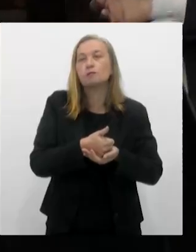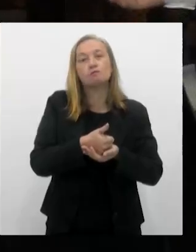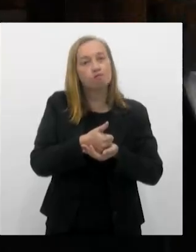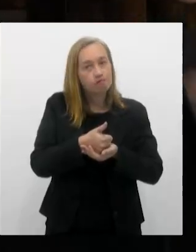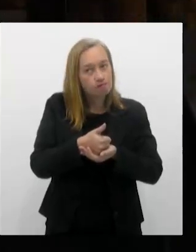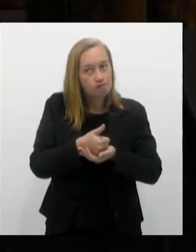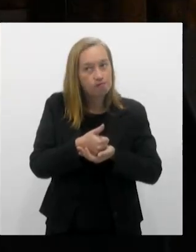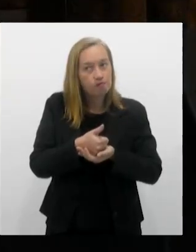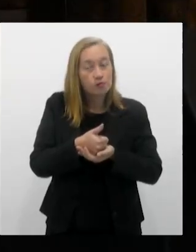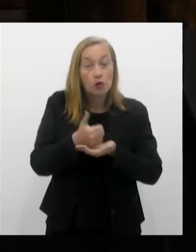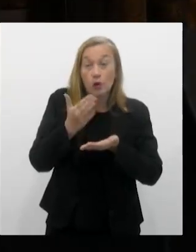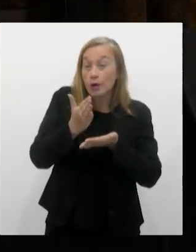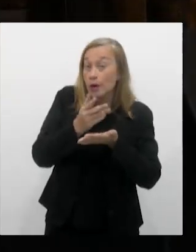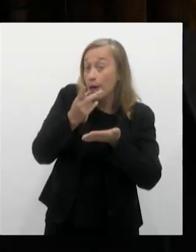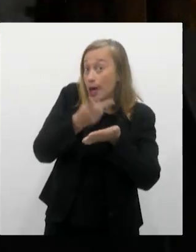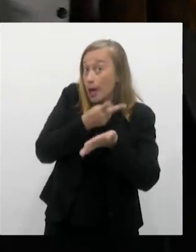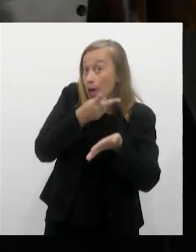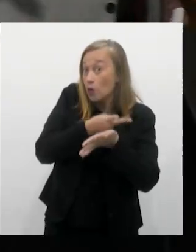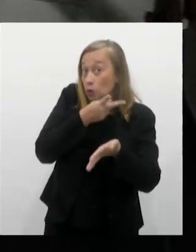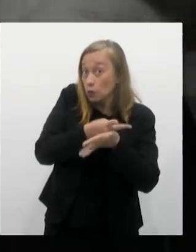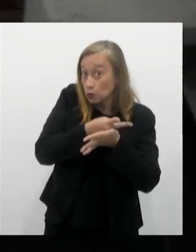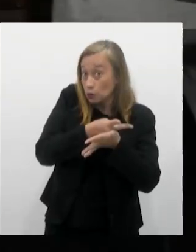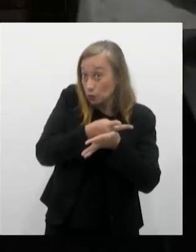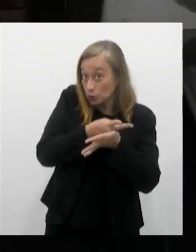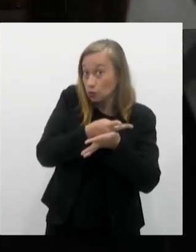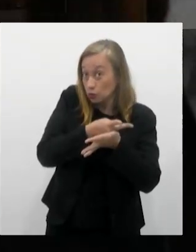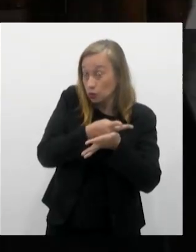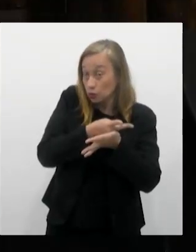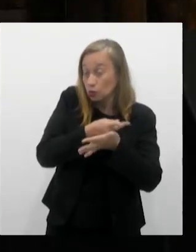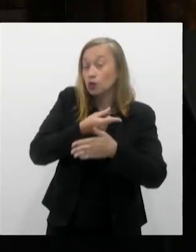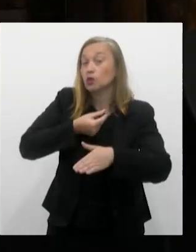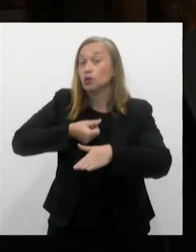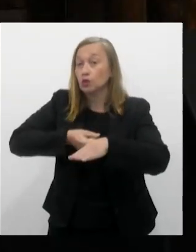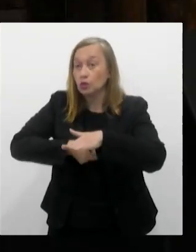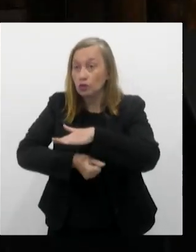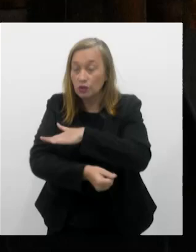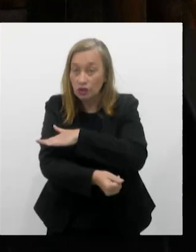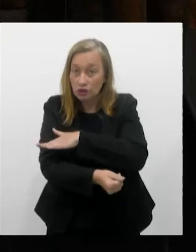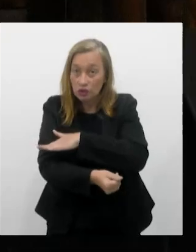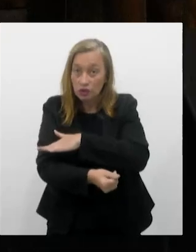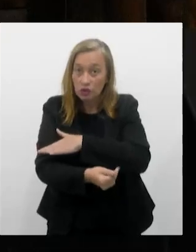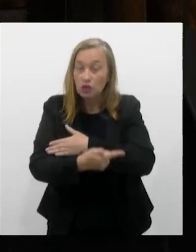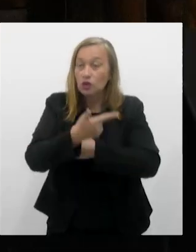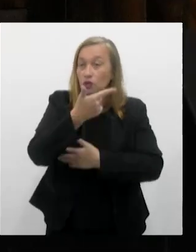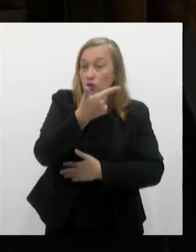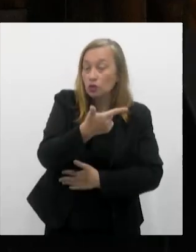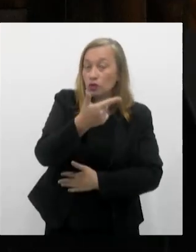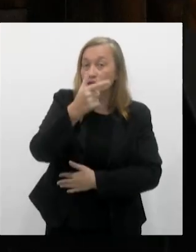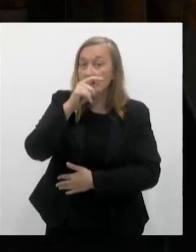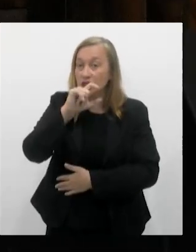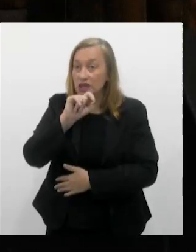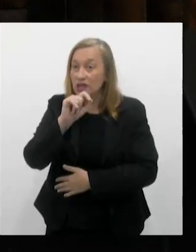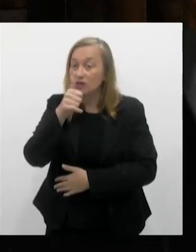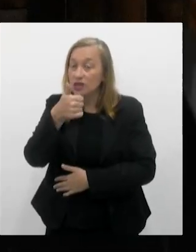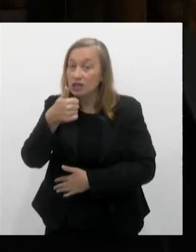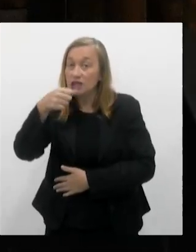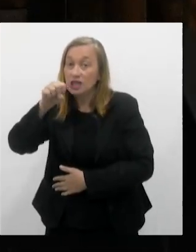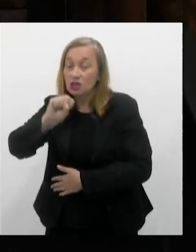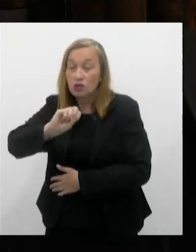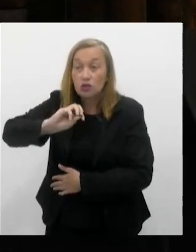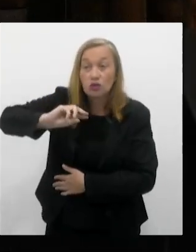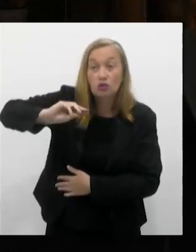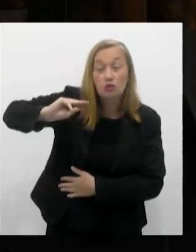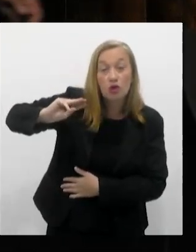possíveis irregularidades no investimento de 218 milhões